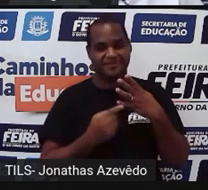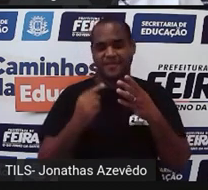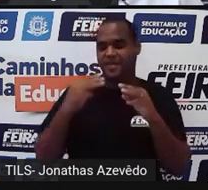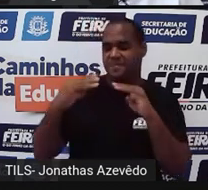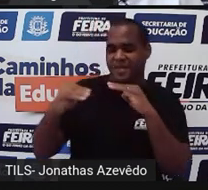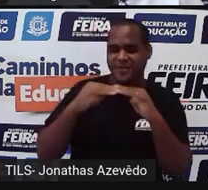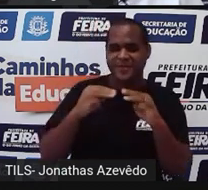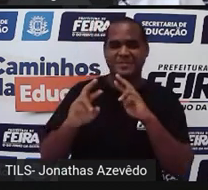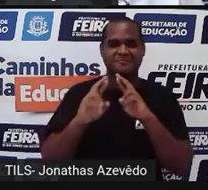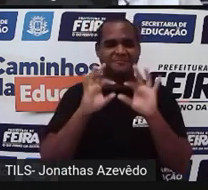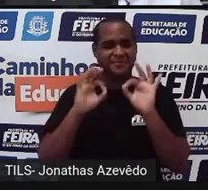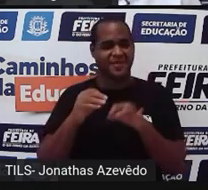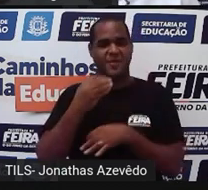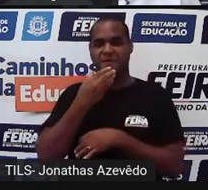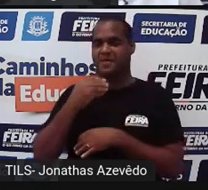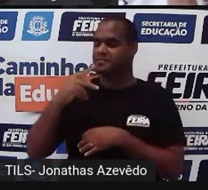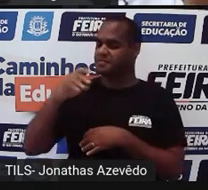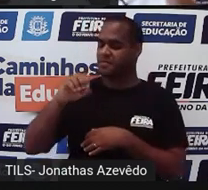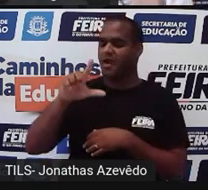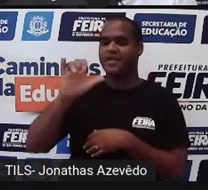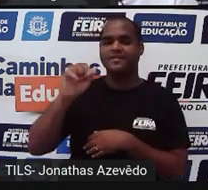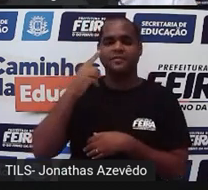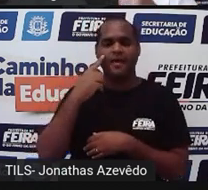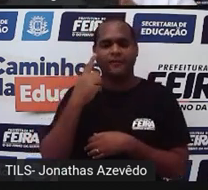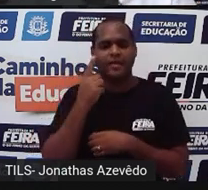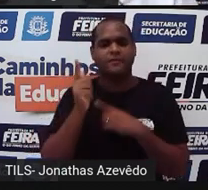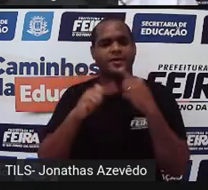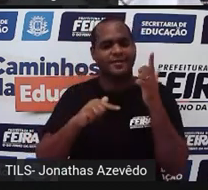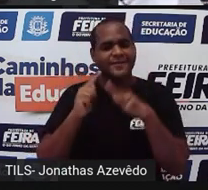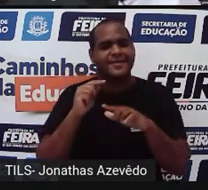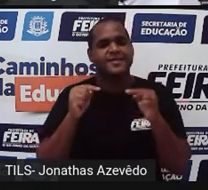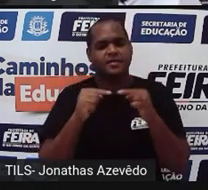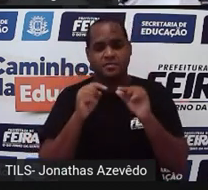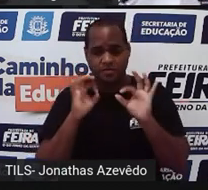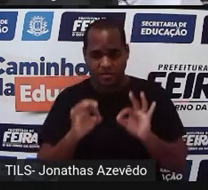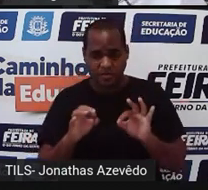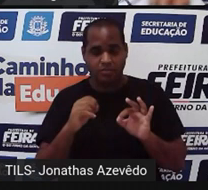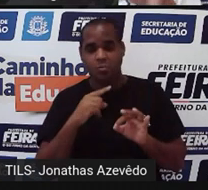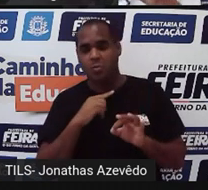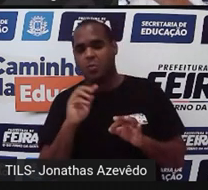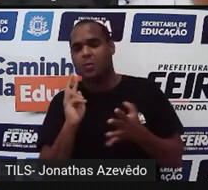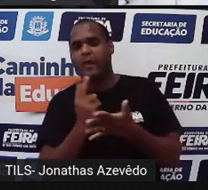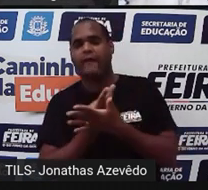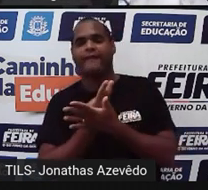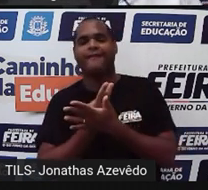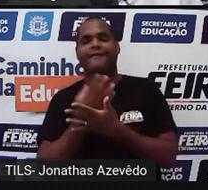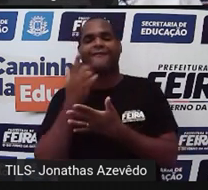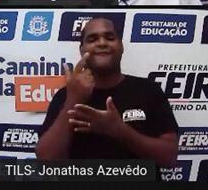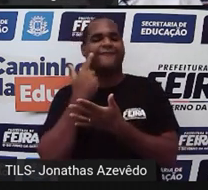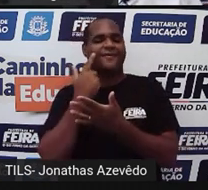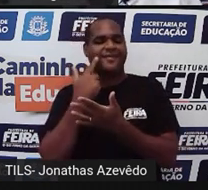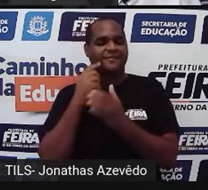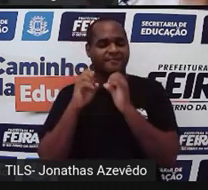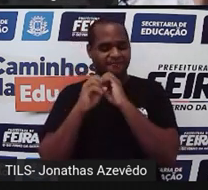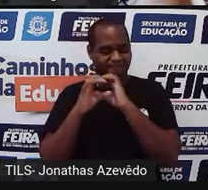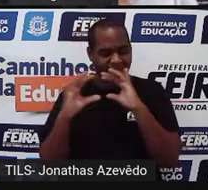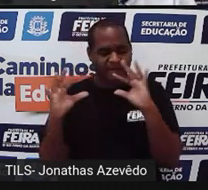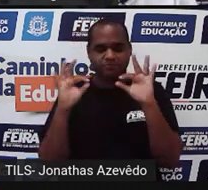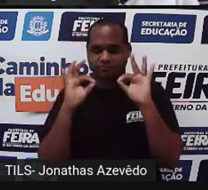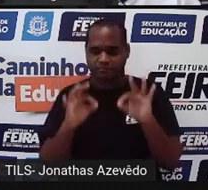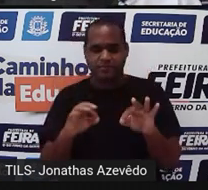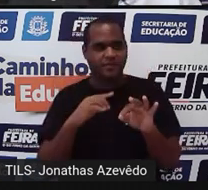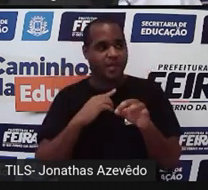de resolução de Polya é ver se o que você fez, se de fato está certo, né? Então você revê a solução,